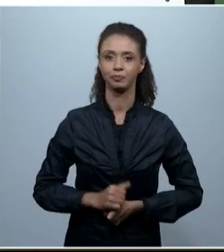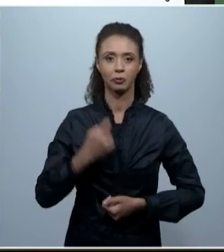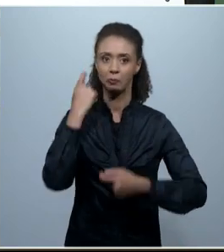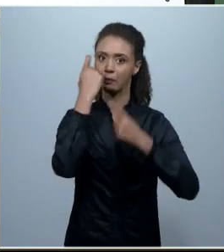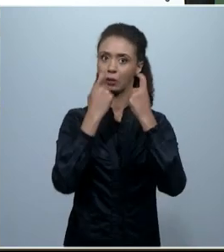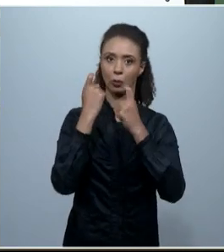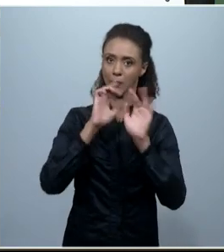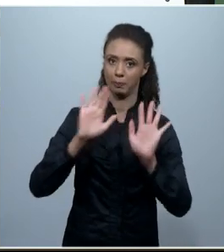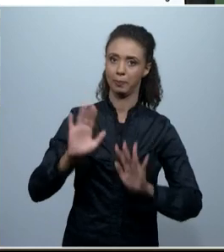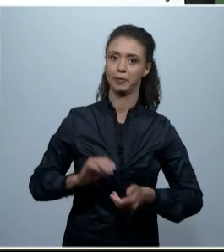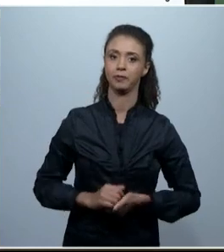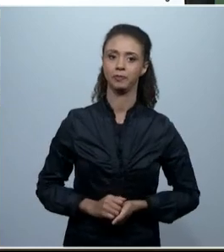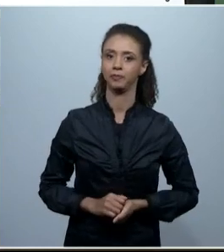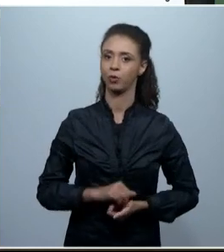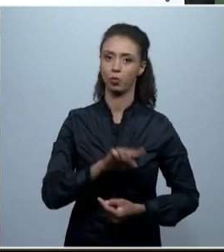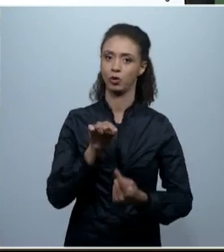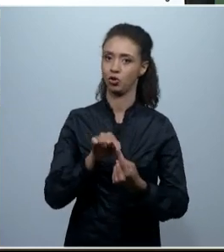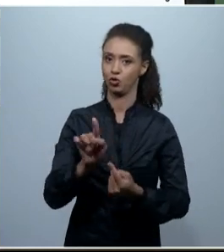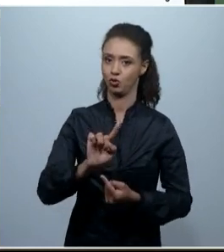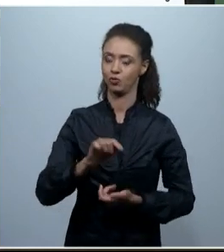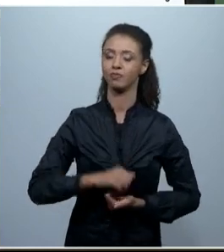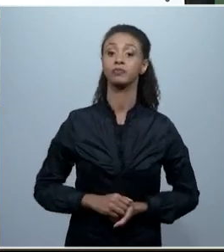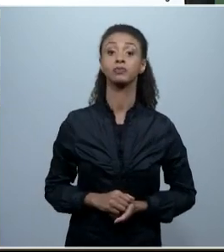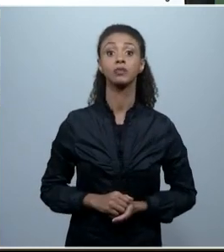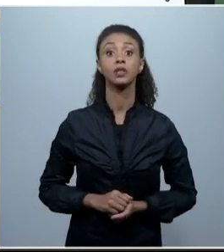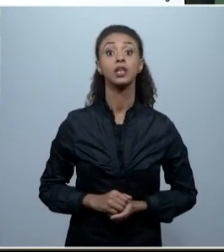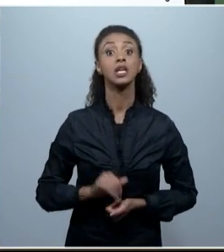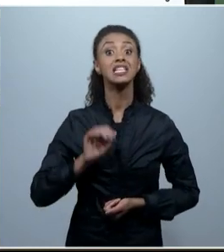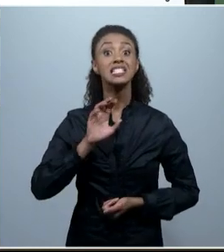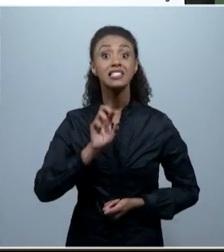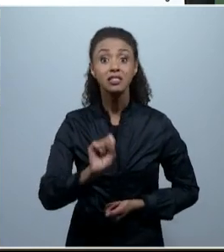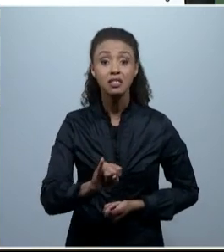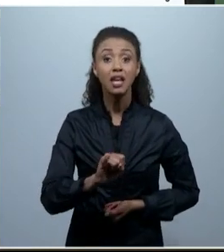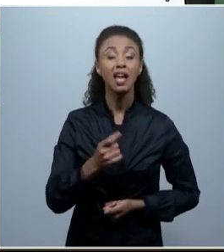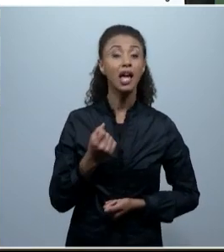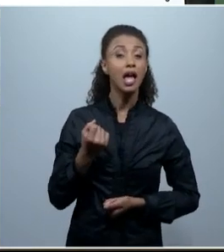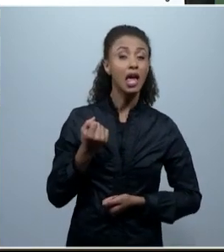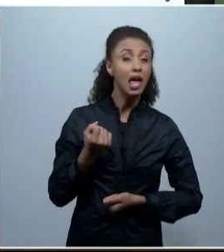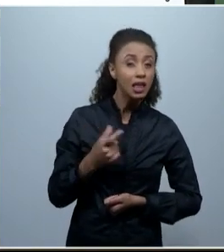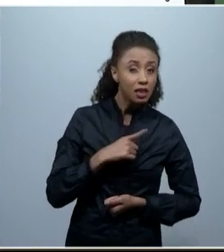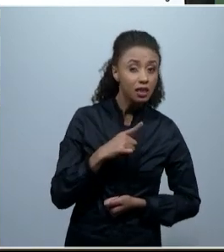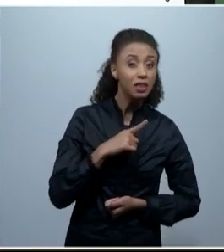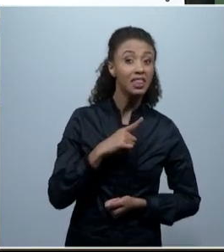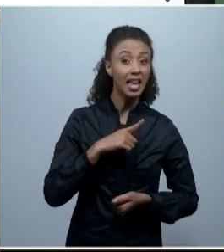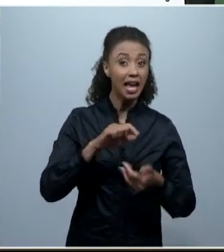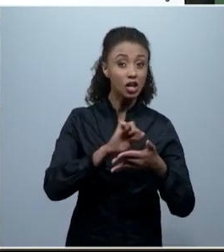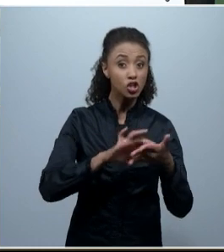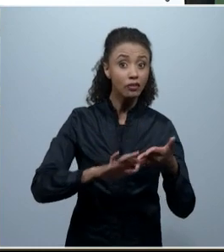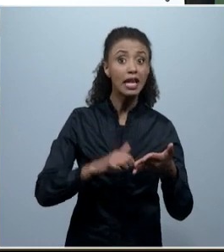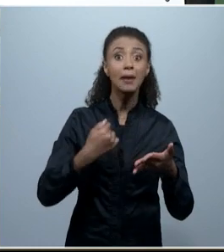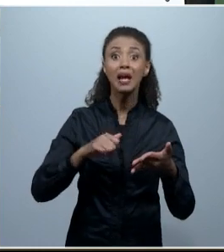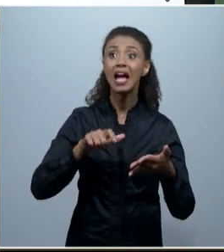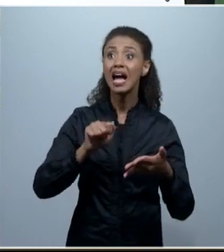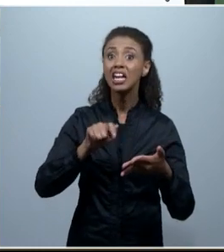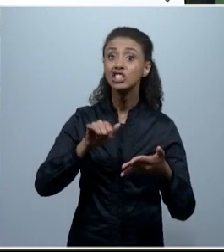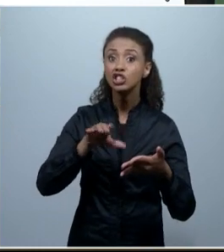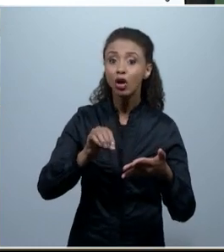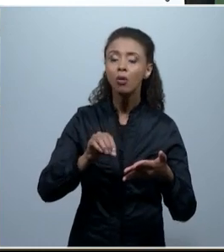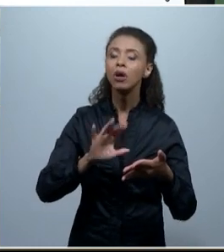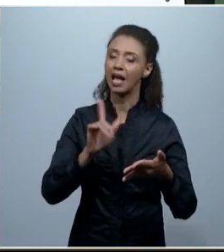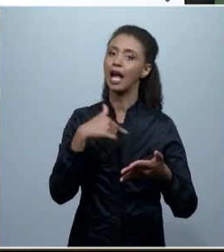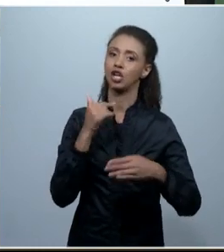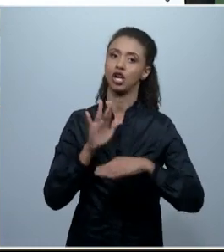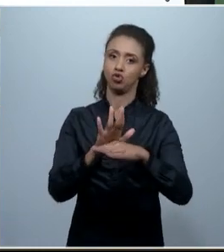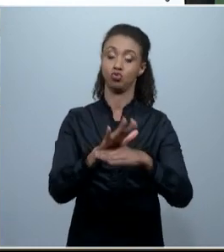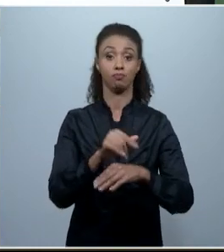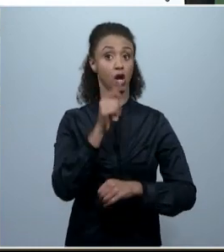se preocupem com esse com isso não é o nosso ponto tá se tiver algum exercício que você precisa de um acção específico nós vamos lembrar pra você